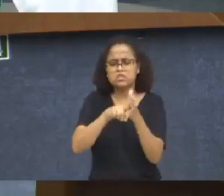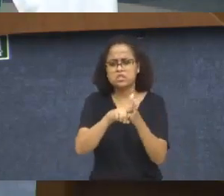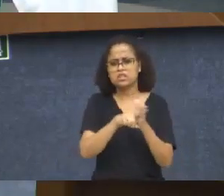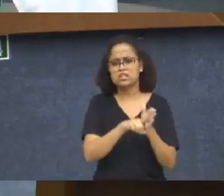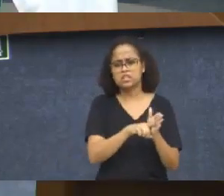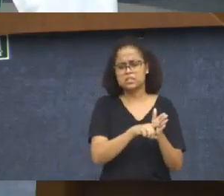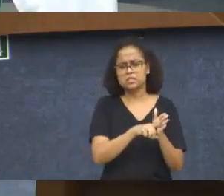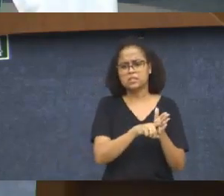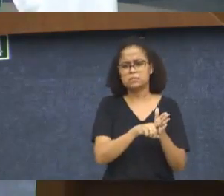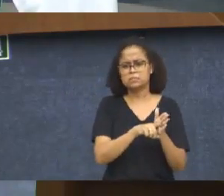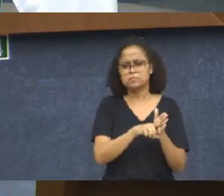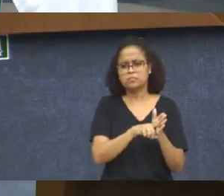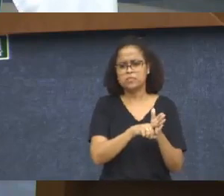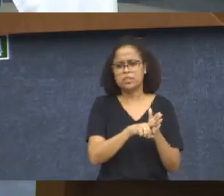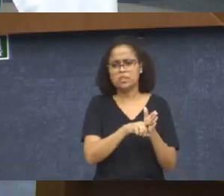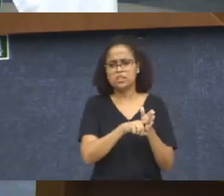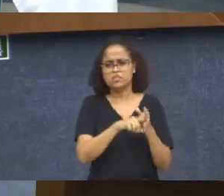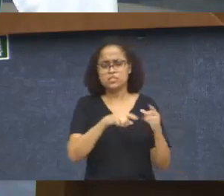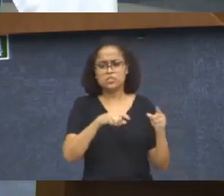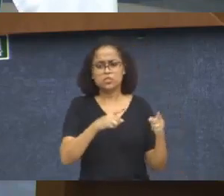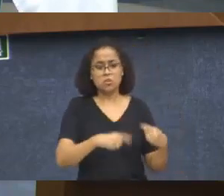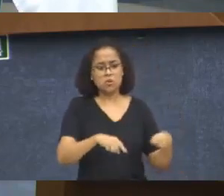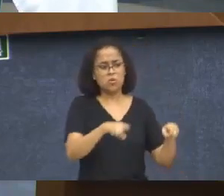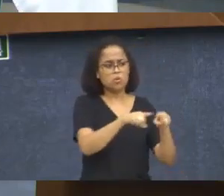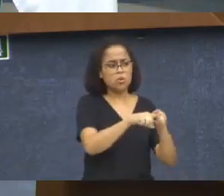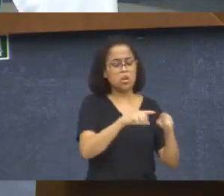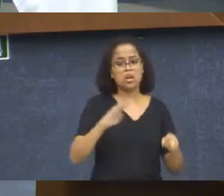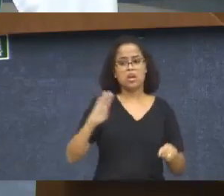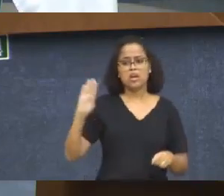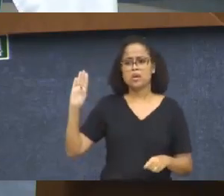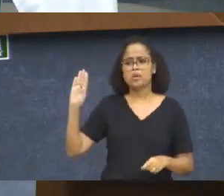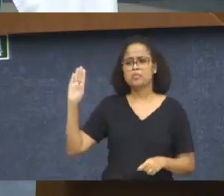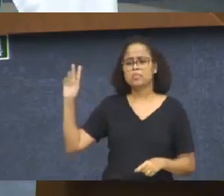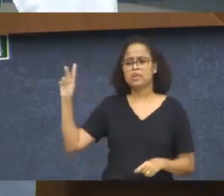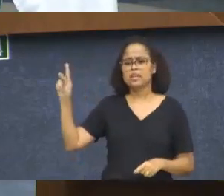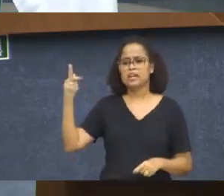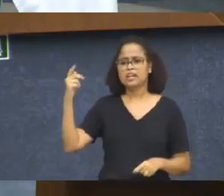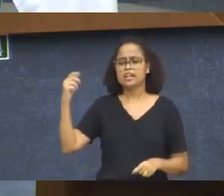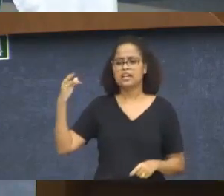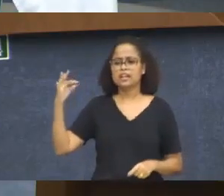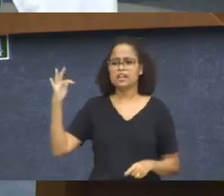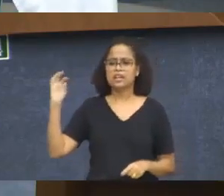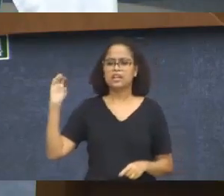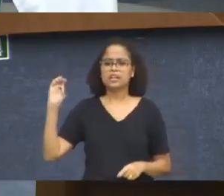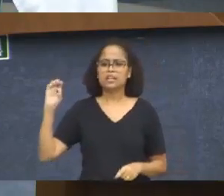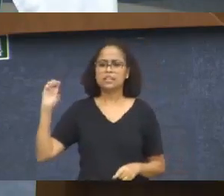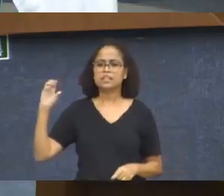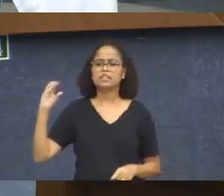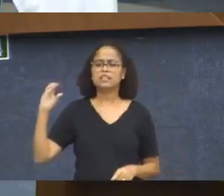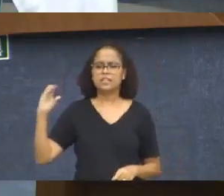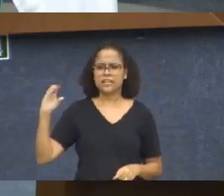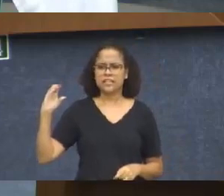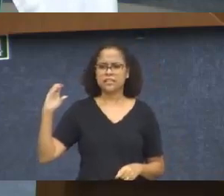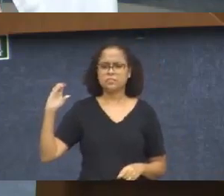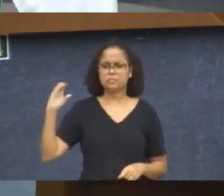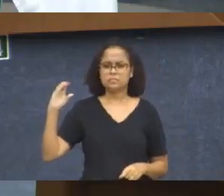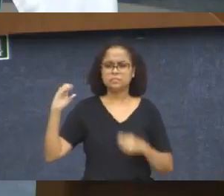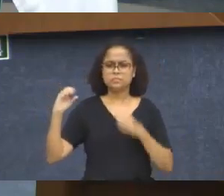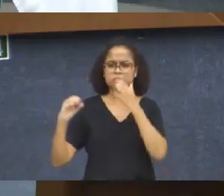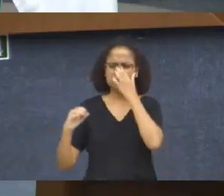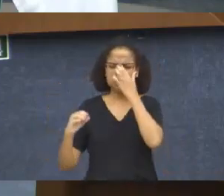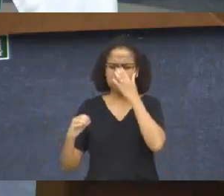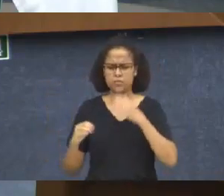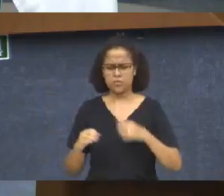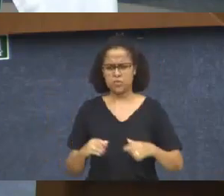também o poder público como o BH Tech, ampliar iniciativas como essa para trazer profissionais cada vez mais adequados ao mercado de